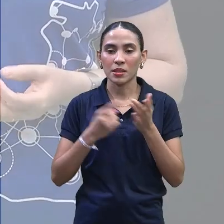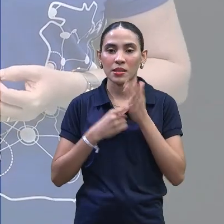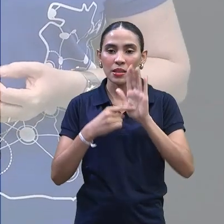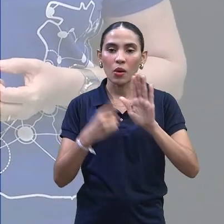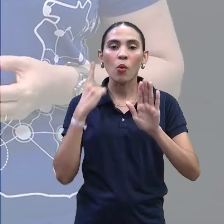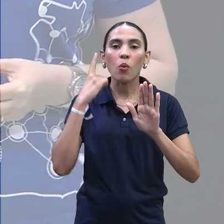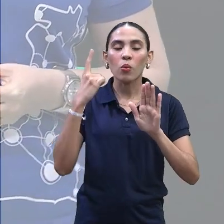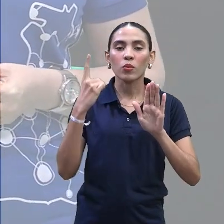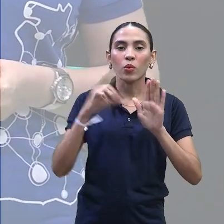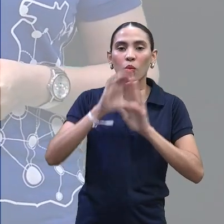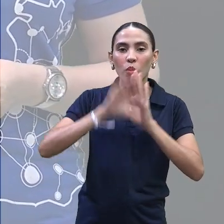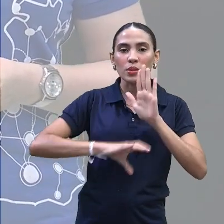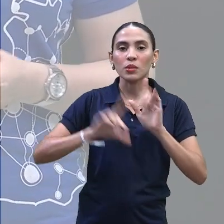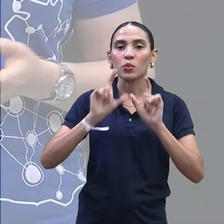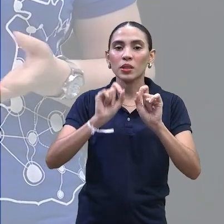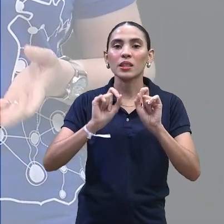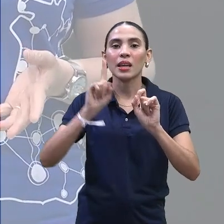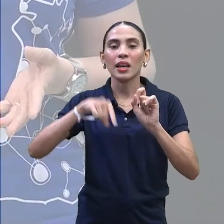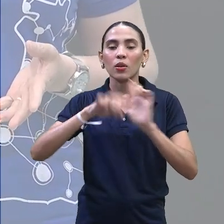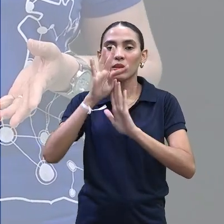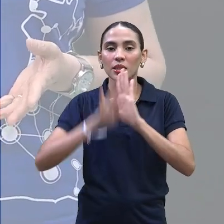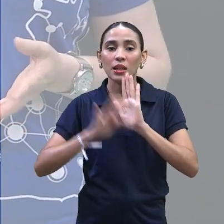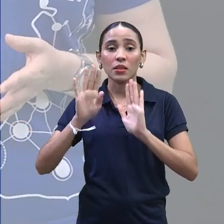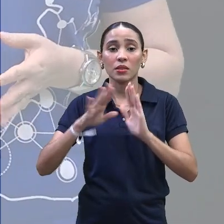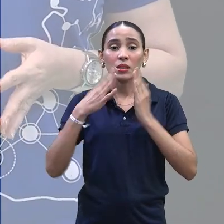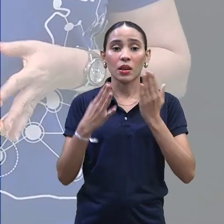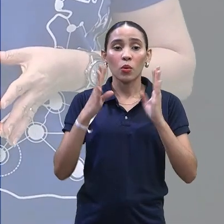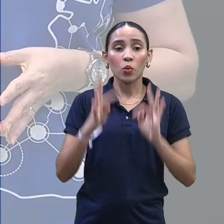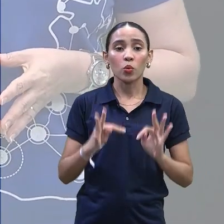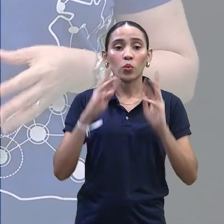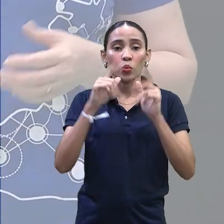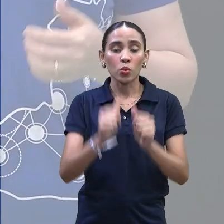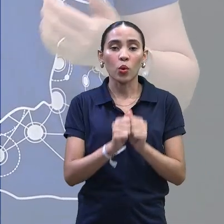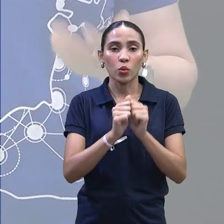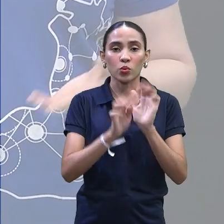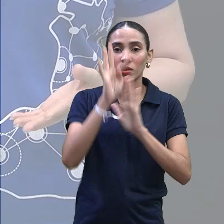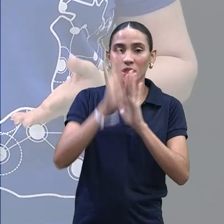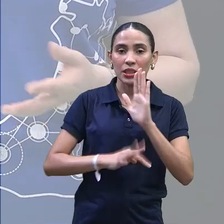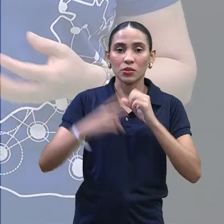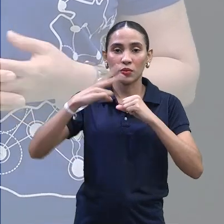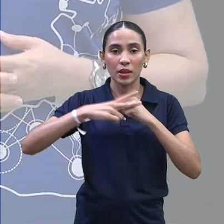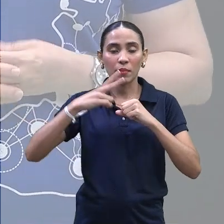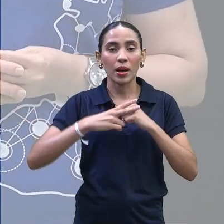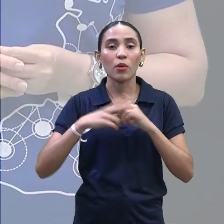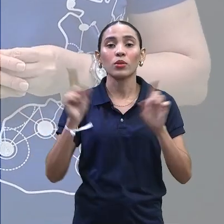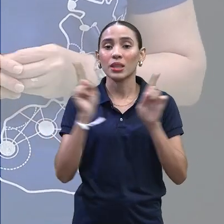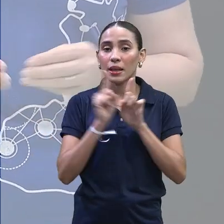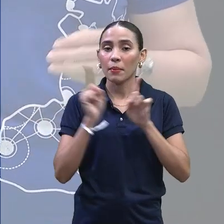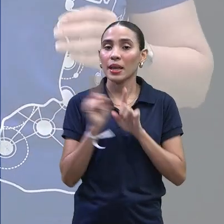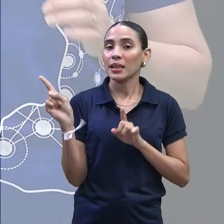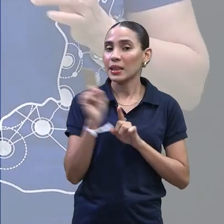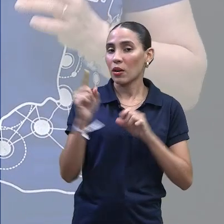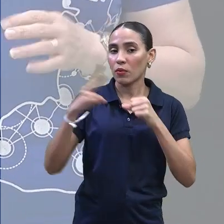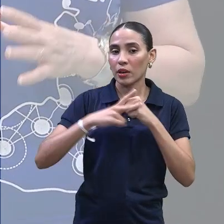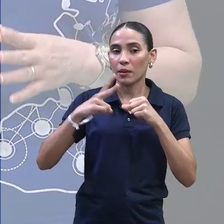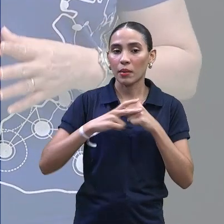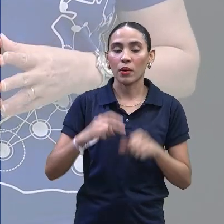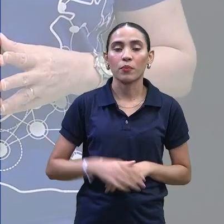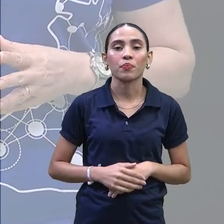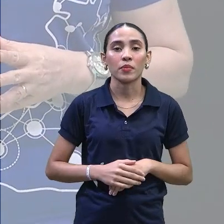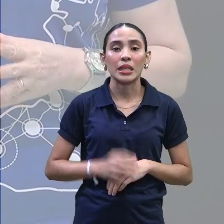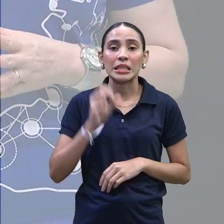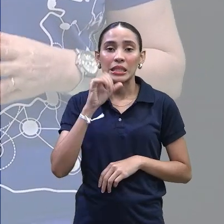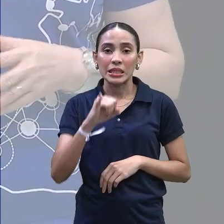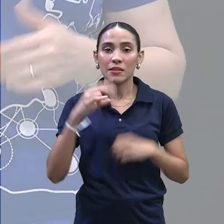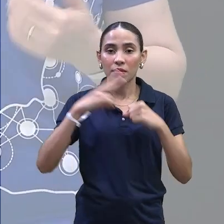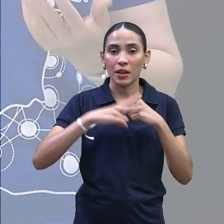conceito do que seria o texto. Então, o texto ele é todo enunciado verbal e não verbal. Verbal, quando ele tem só